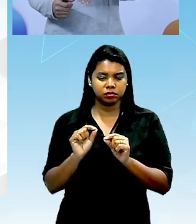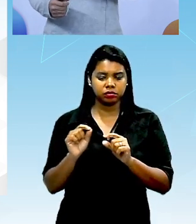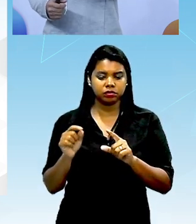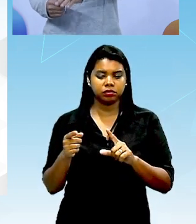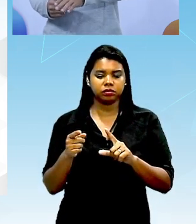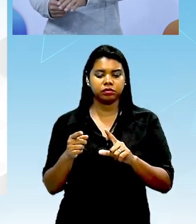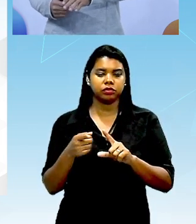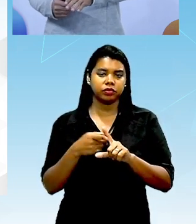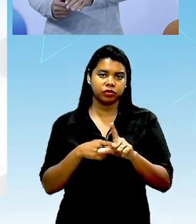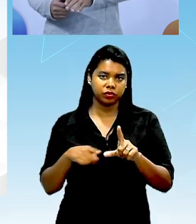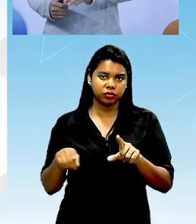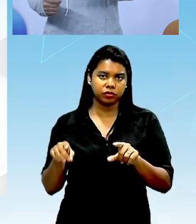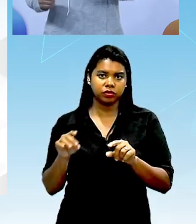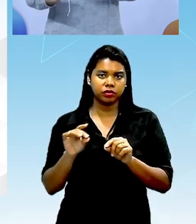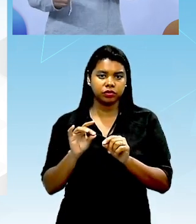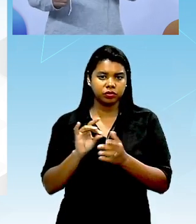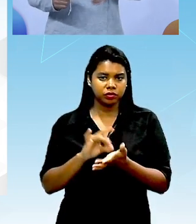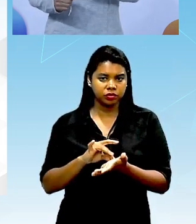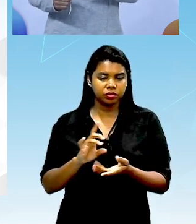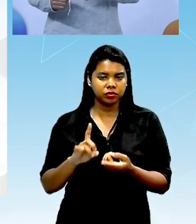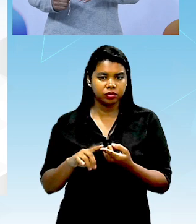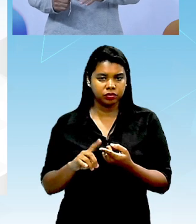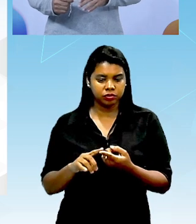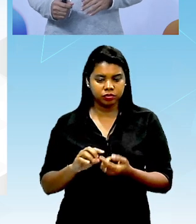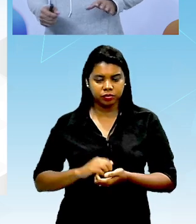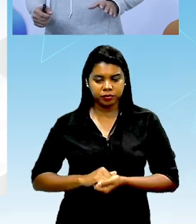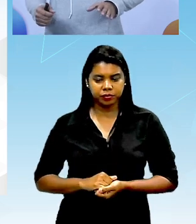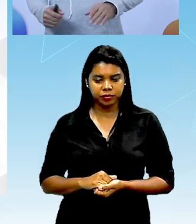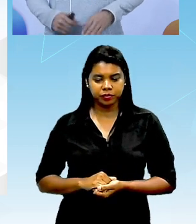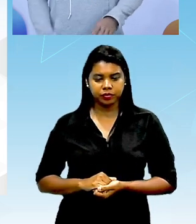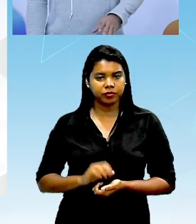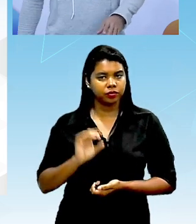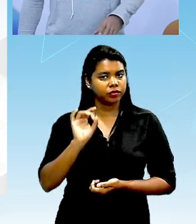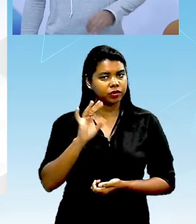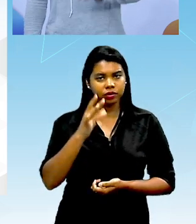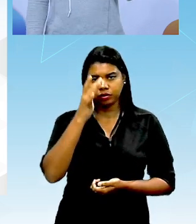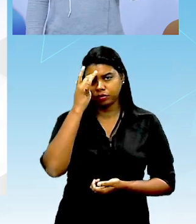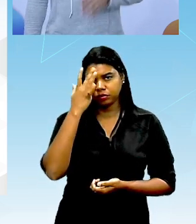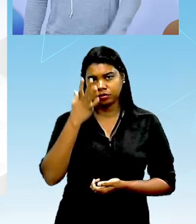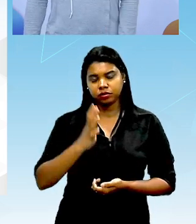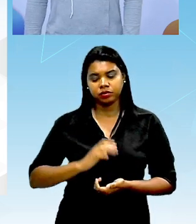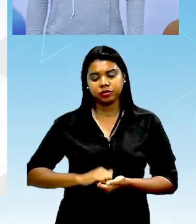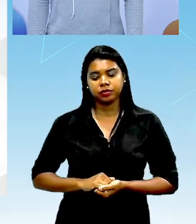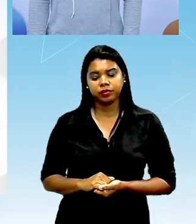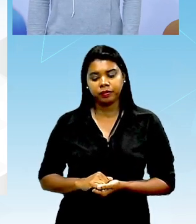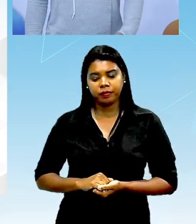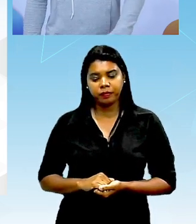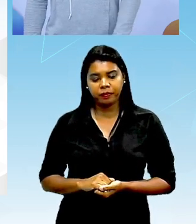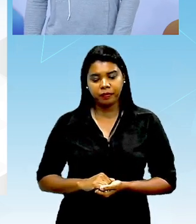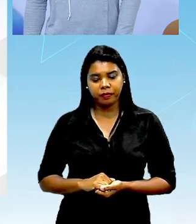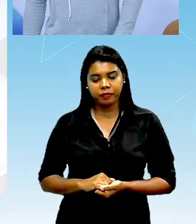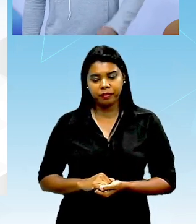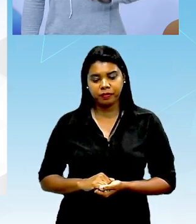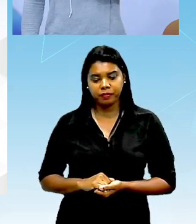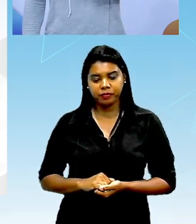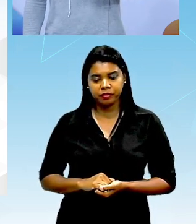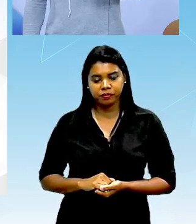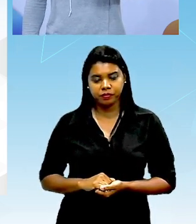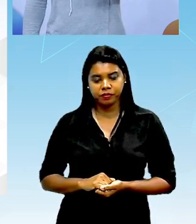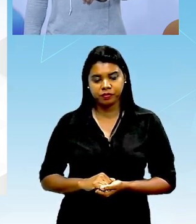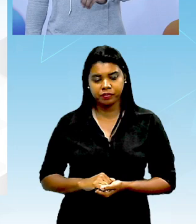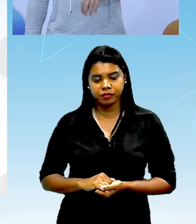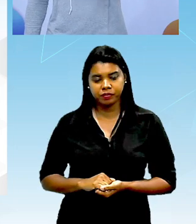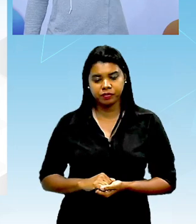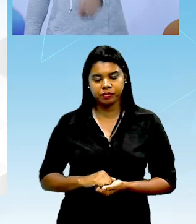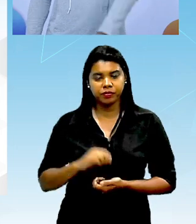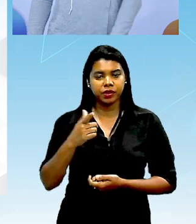de cada ângulo interno desse. Só isso. Muito fácil. Do jeito que a gente fez no outro. Vamos ver comigo? Não precisa ter